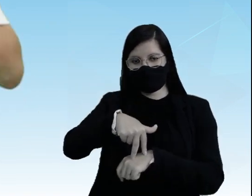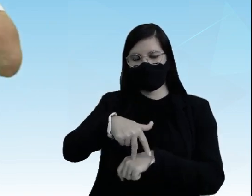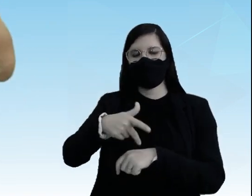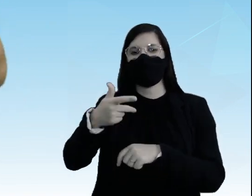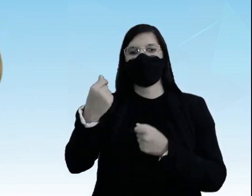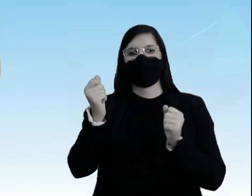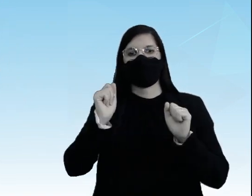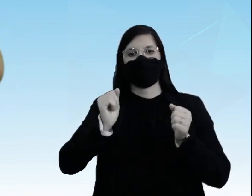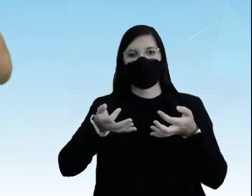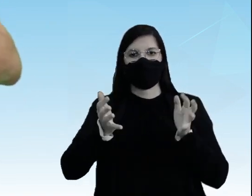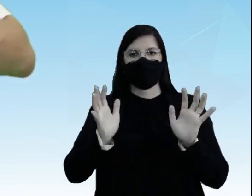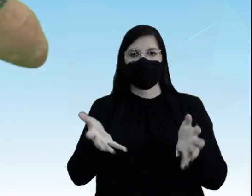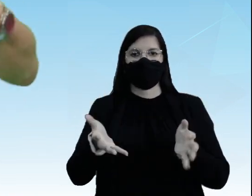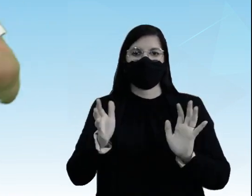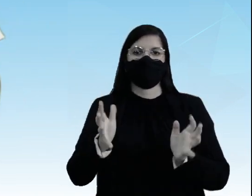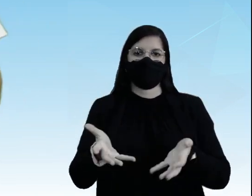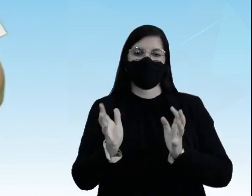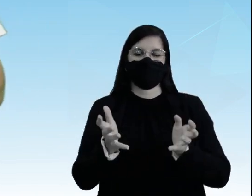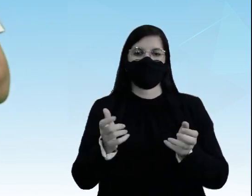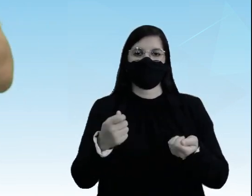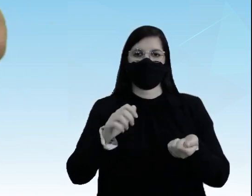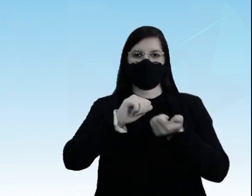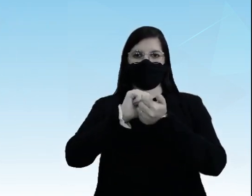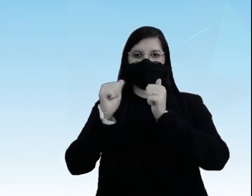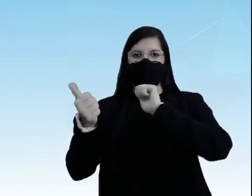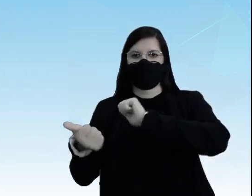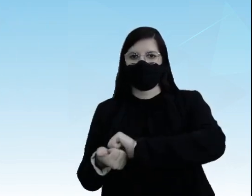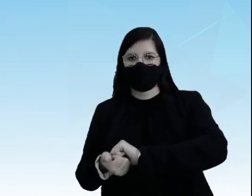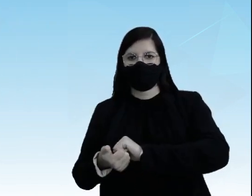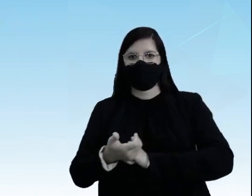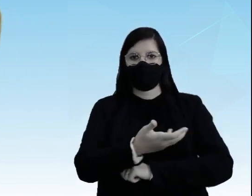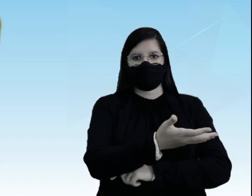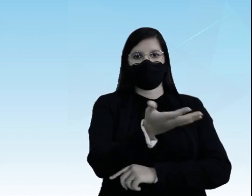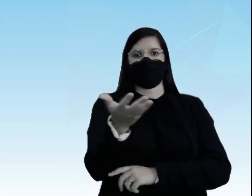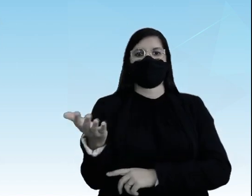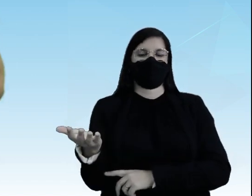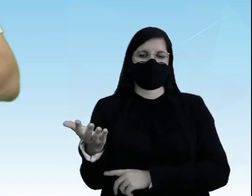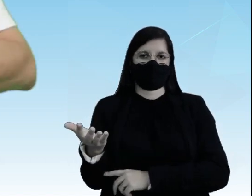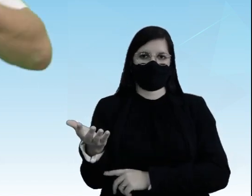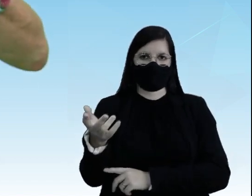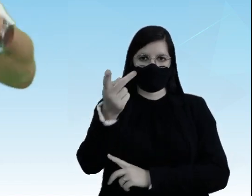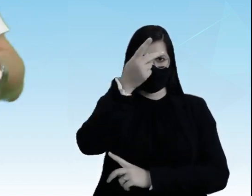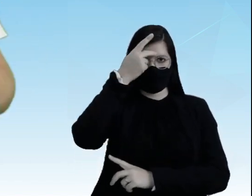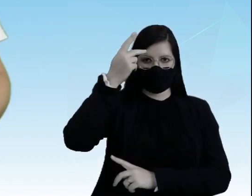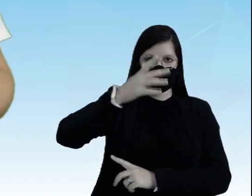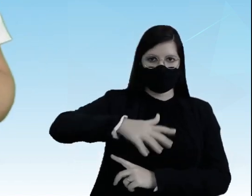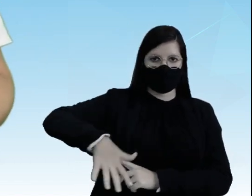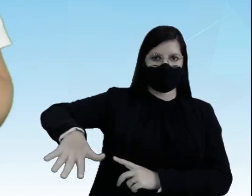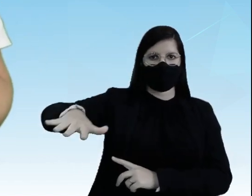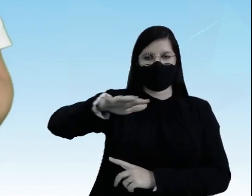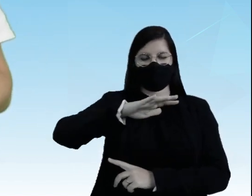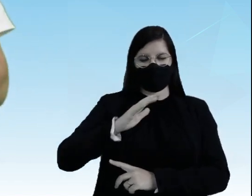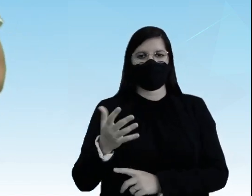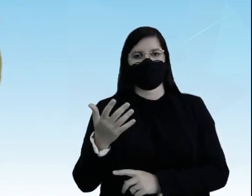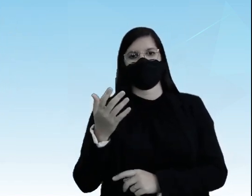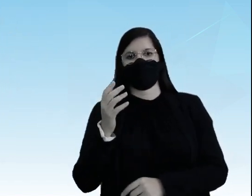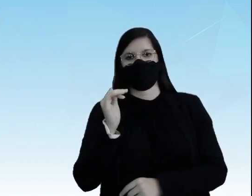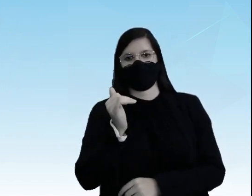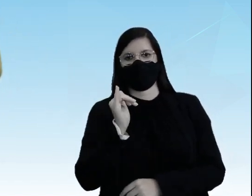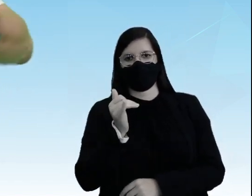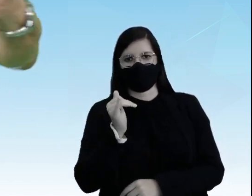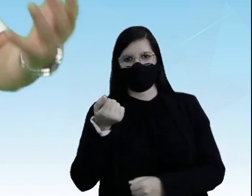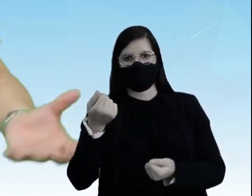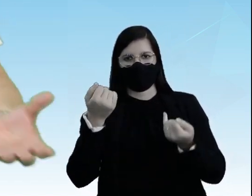sua linguagem ela deve se adaptar ao seu público, ao público a quem você está falando. Por